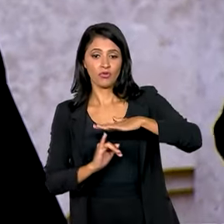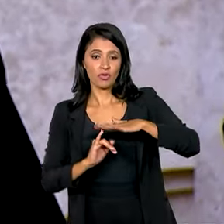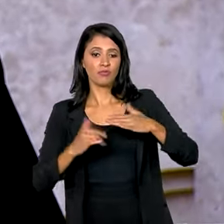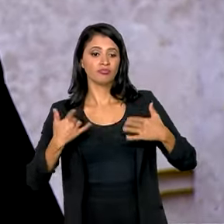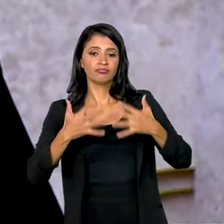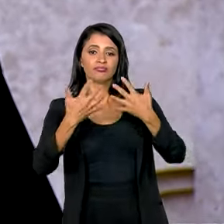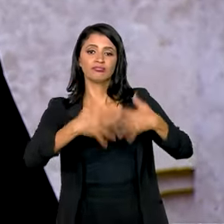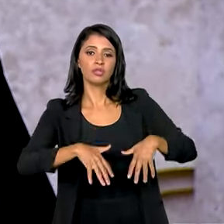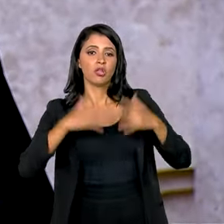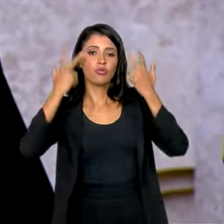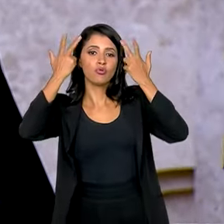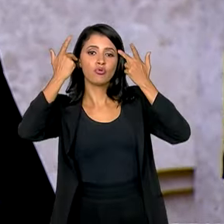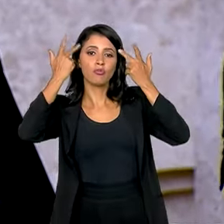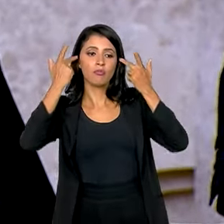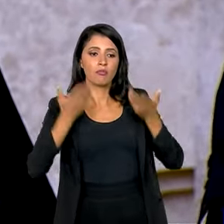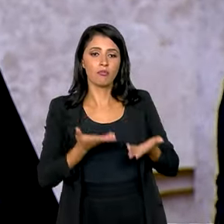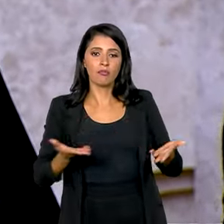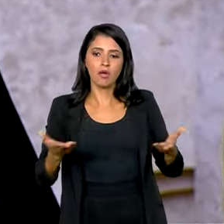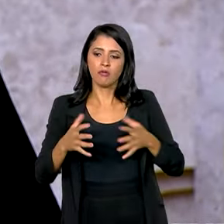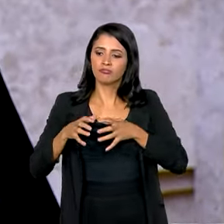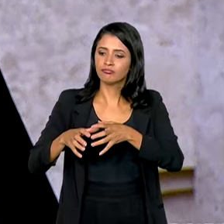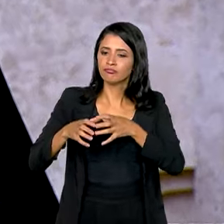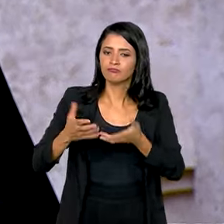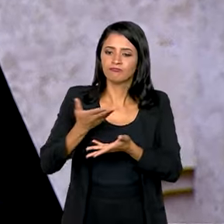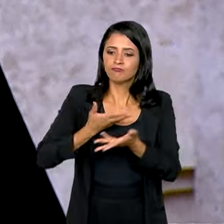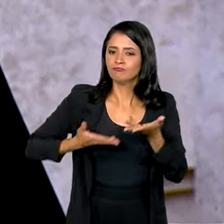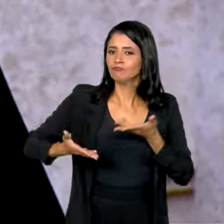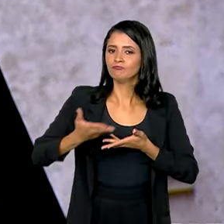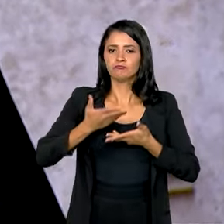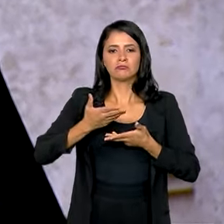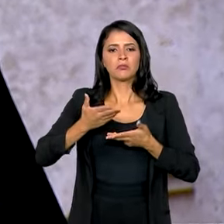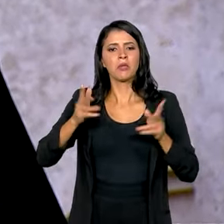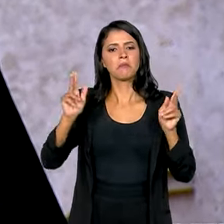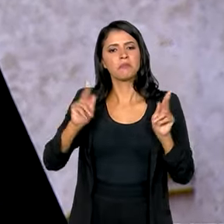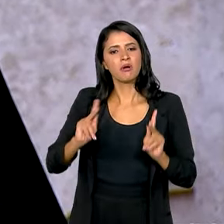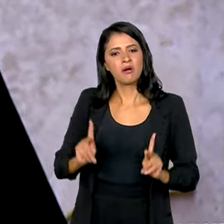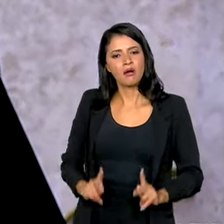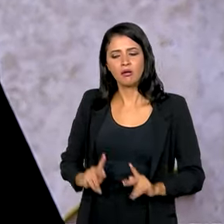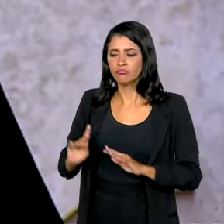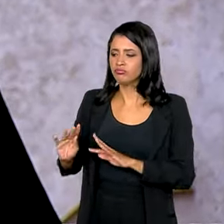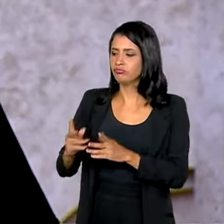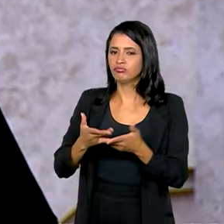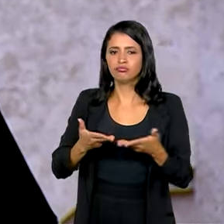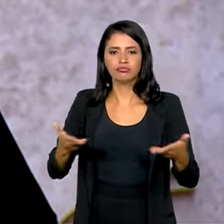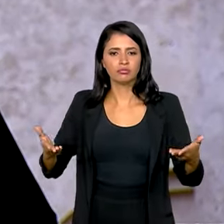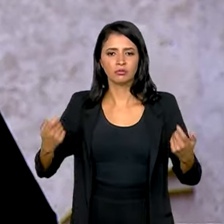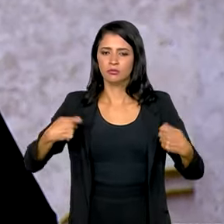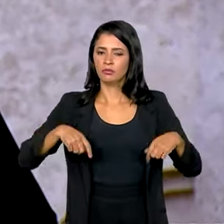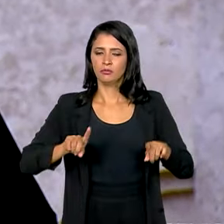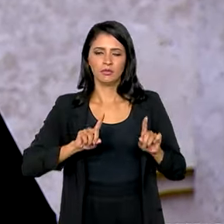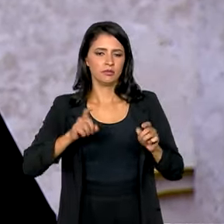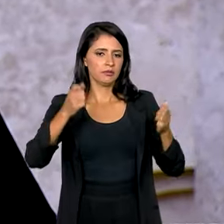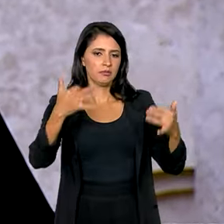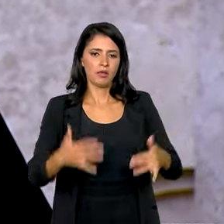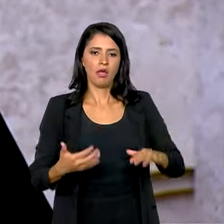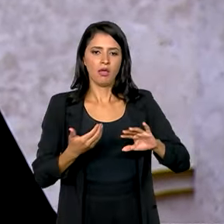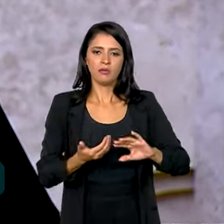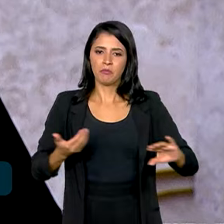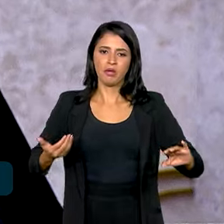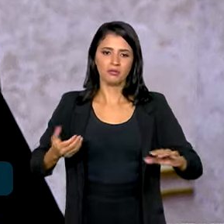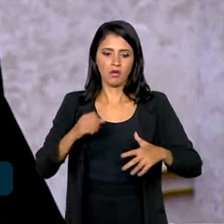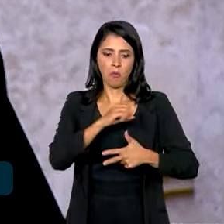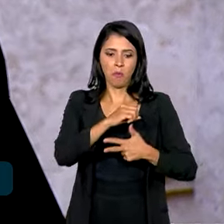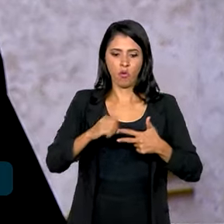mais plena normalidade, com convivência harmoniosa e pacífica de todos. Nem preciso falar de separação de